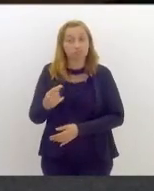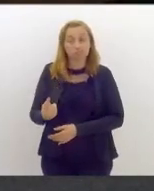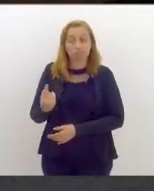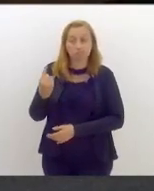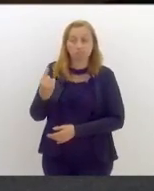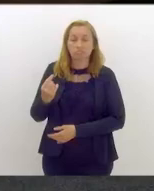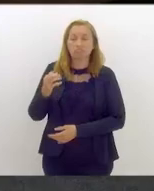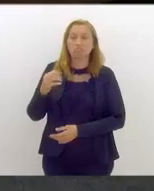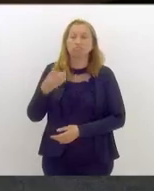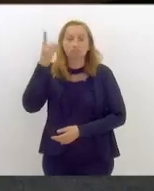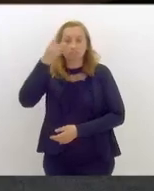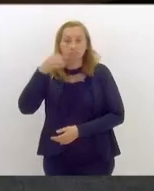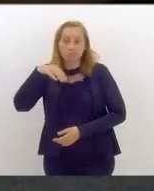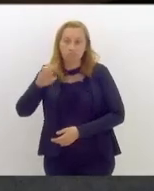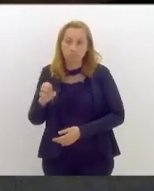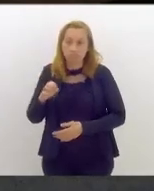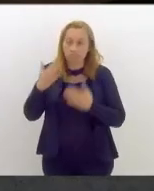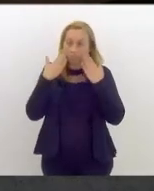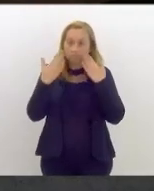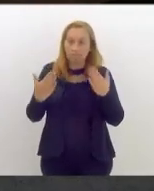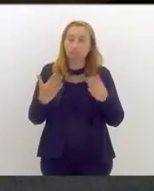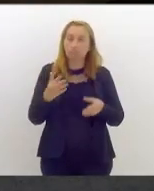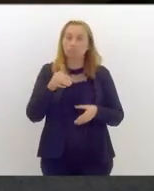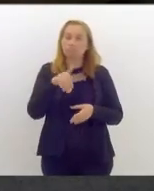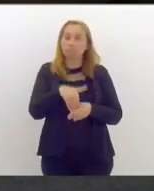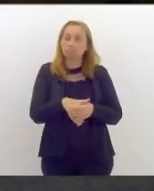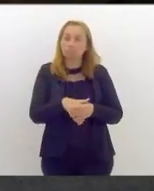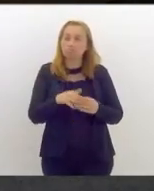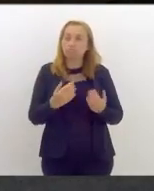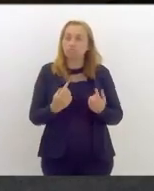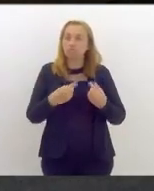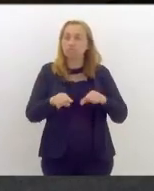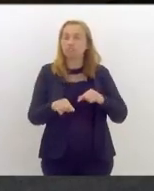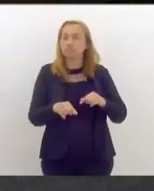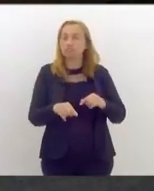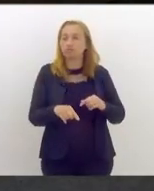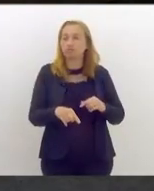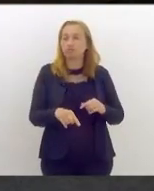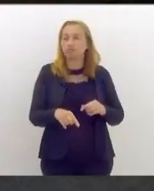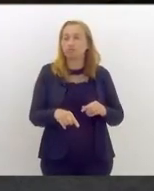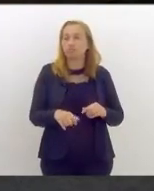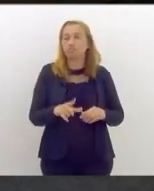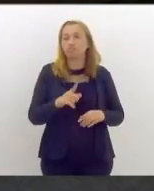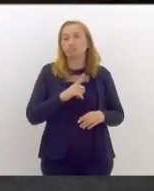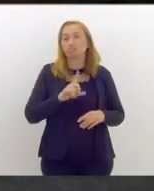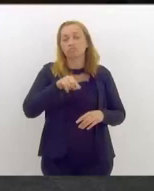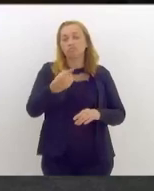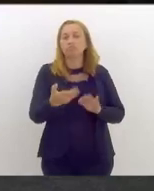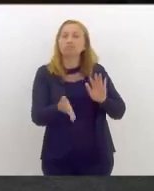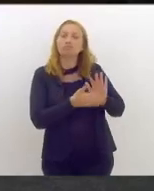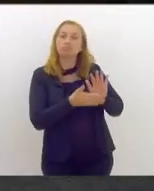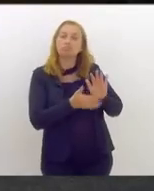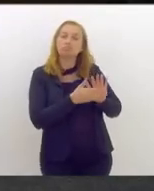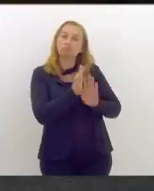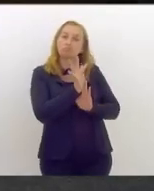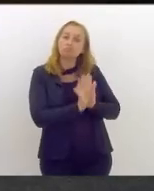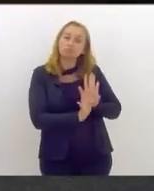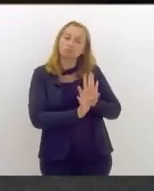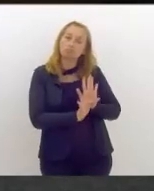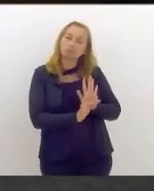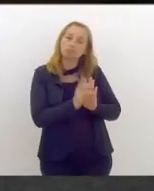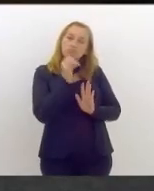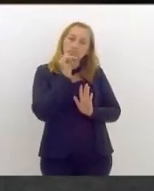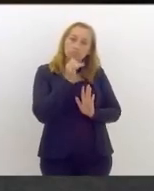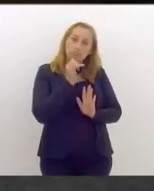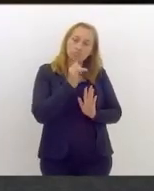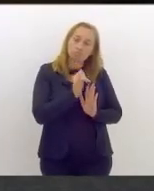Deputado Alexandre Freitas Apresentou um voto divergente né ou seja ele tinha uma para outra proposta de texto ou relatório quando